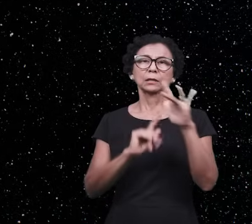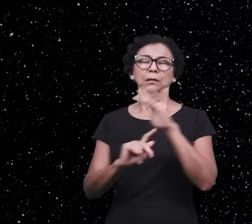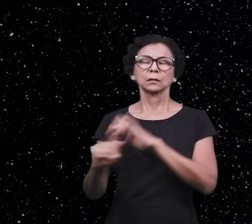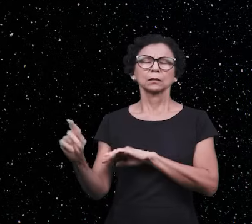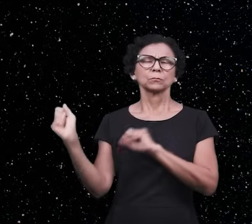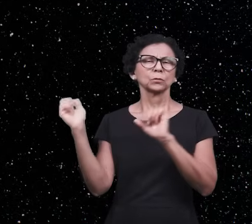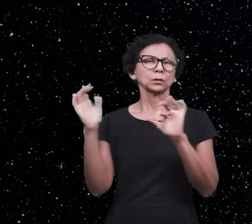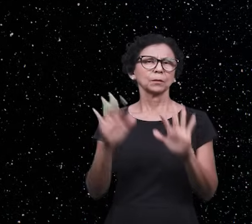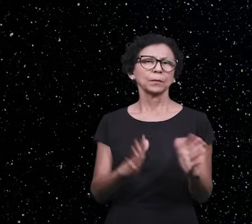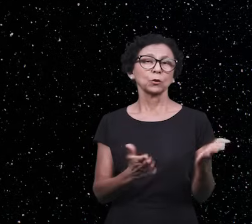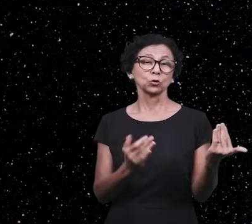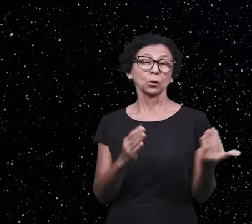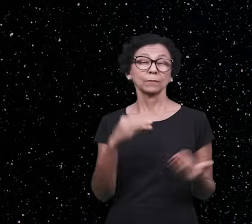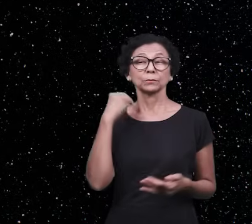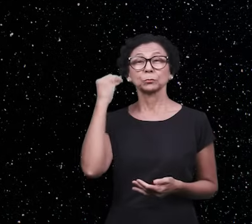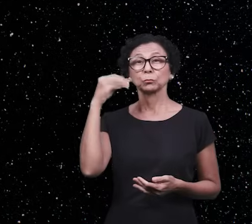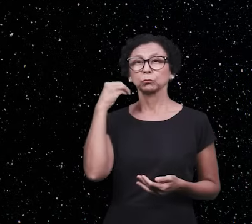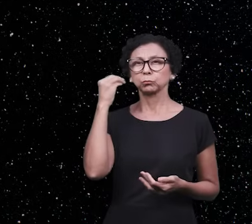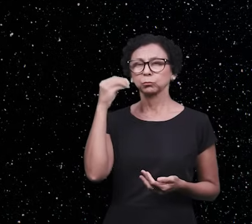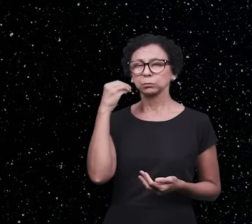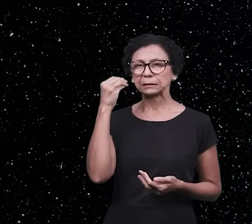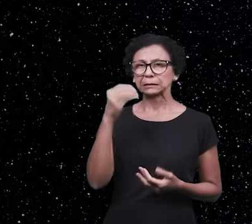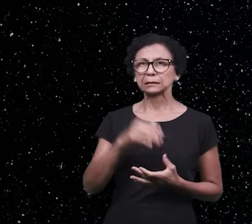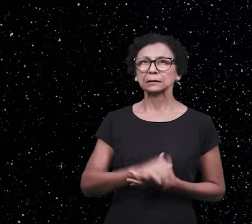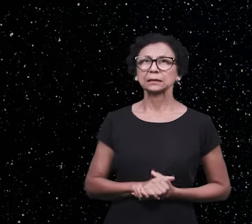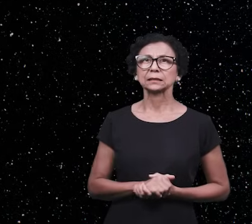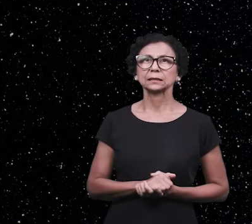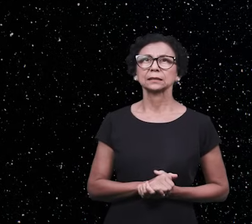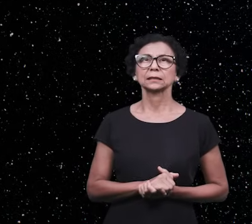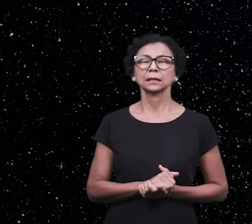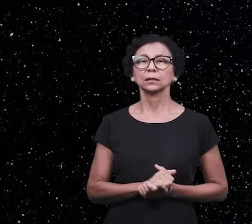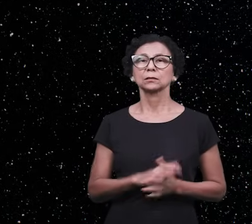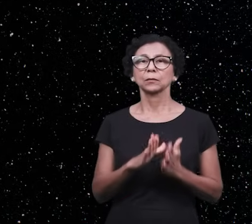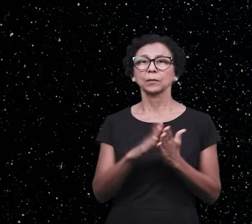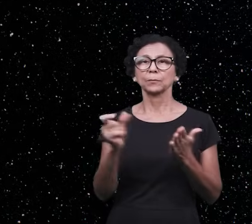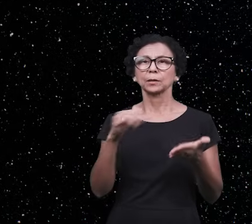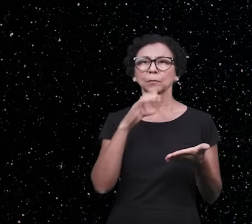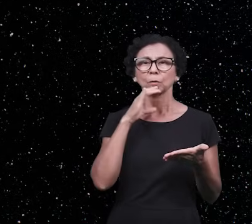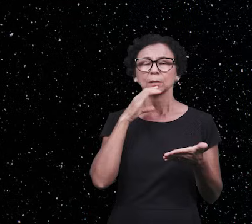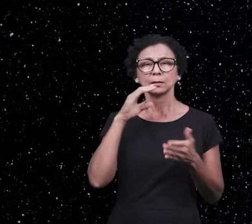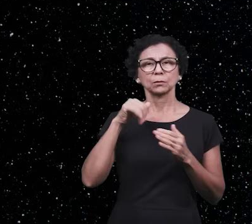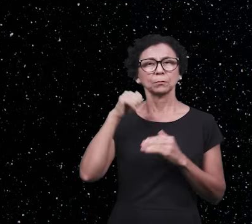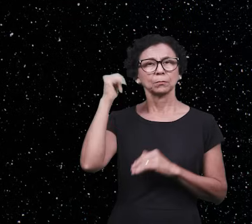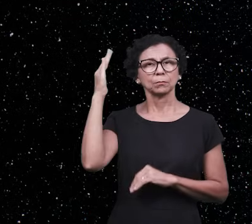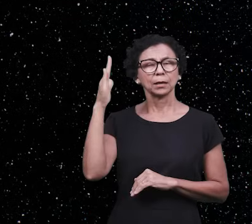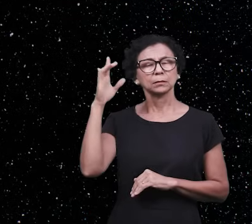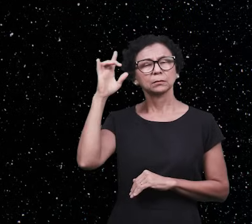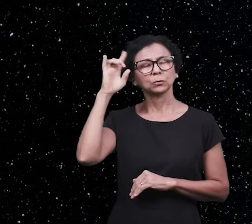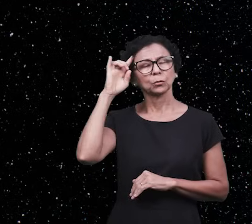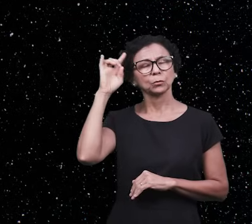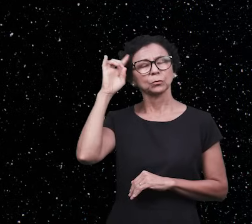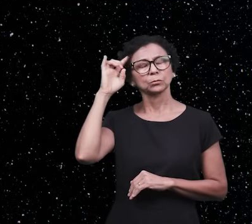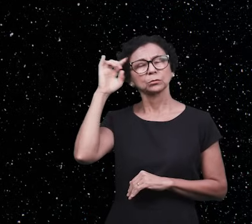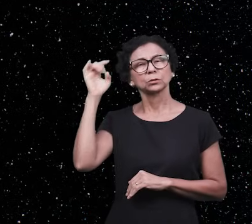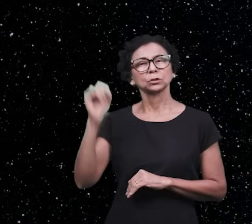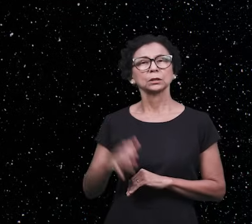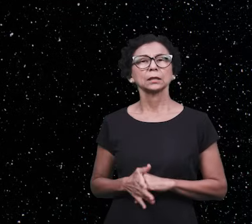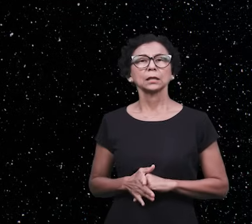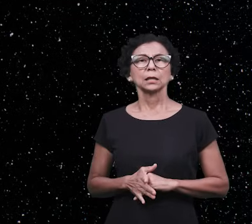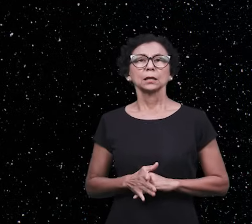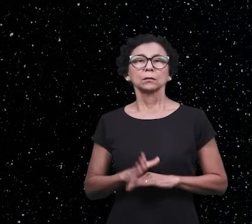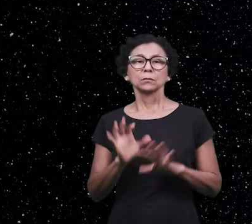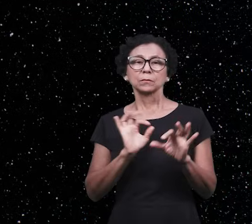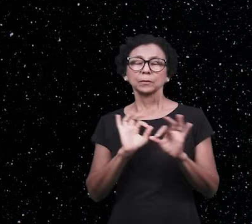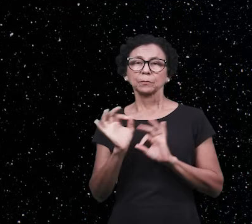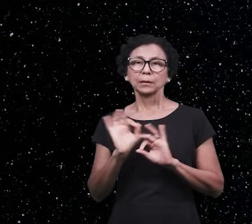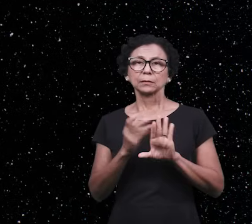onde os jovens têm colhido muitas experiências e onde podemos aprender um pouco mais da Palavra de Deus, fazendo com que cada dia mais estejamos mais